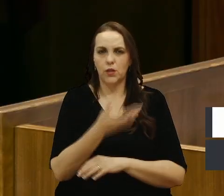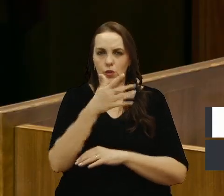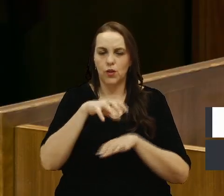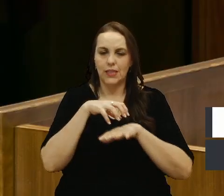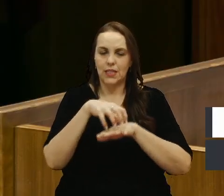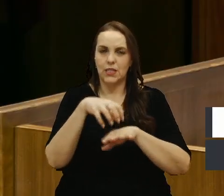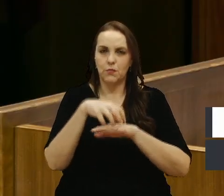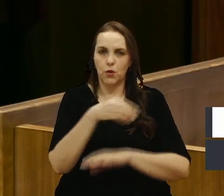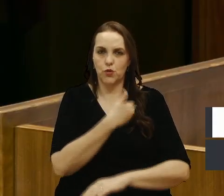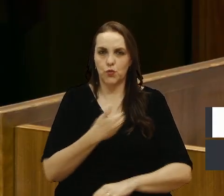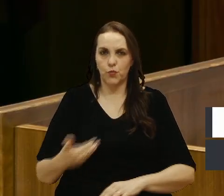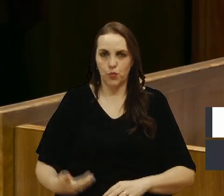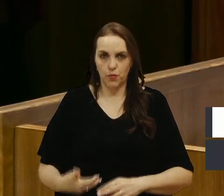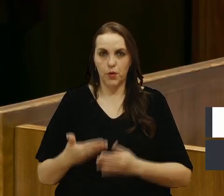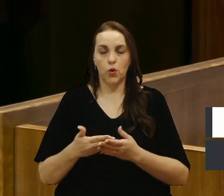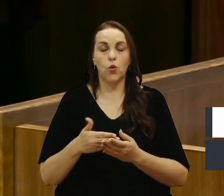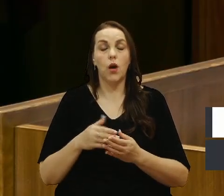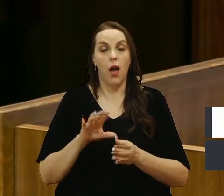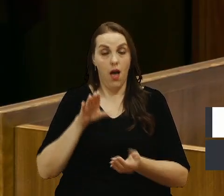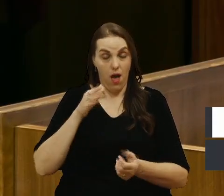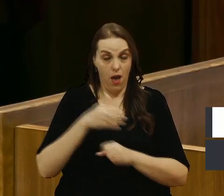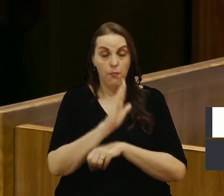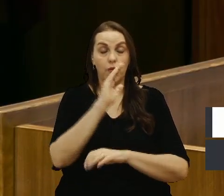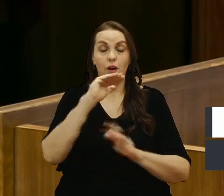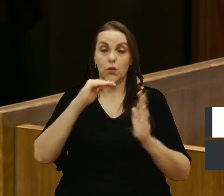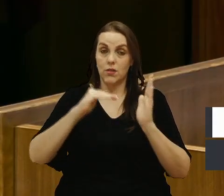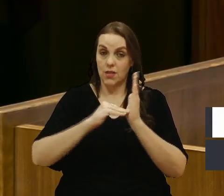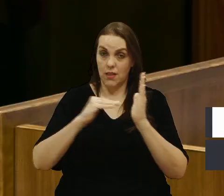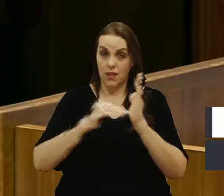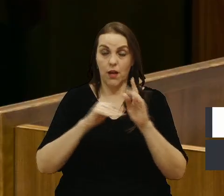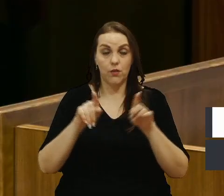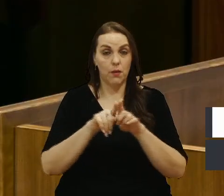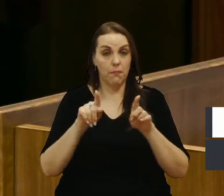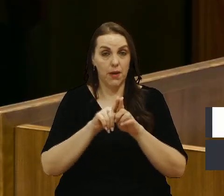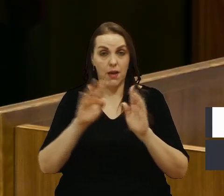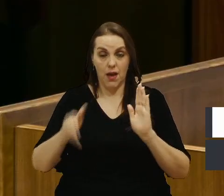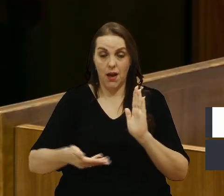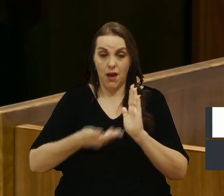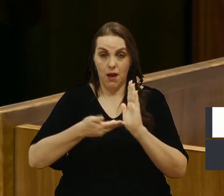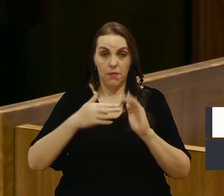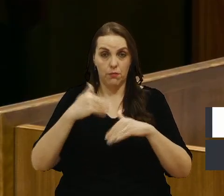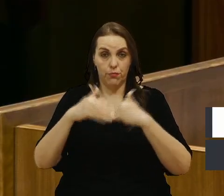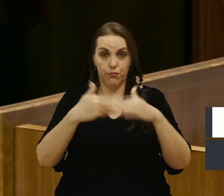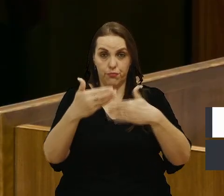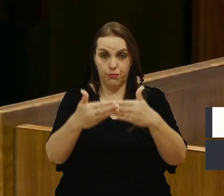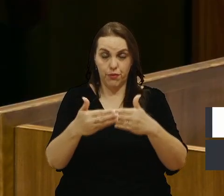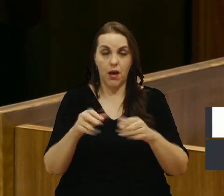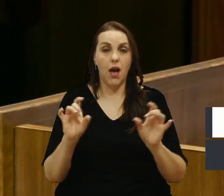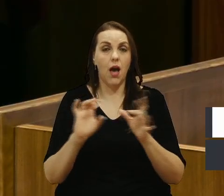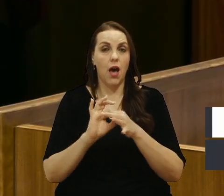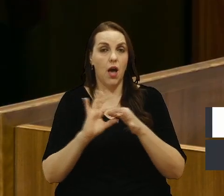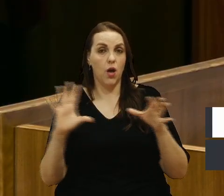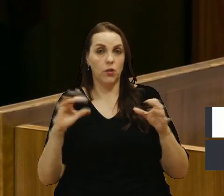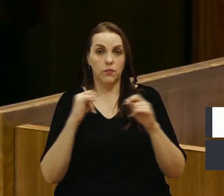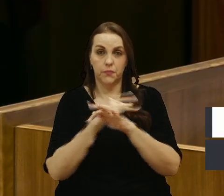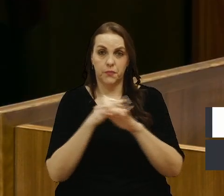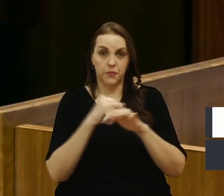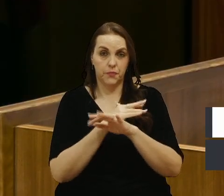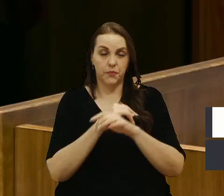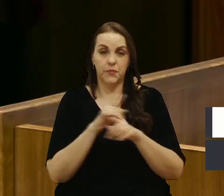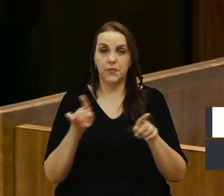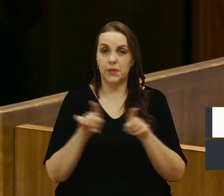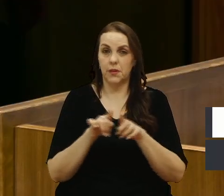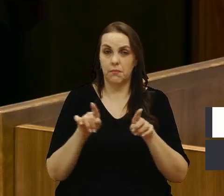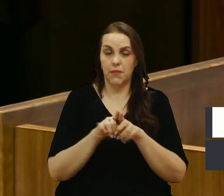no Senado e em tramitação na Câmara, atualiza a Política Nacional de Mobilidade Urbana e autoriza o uso da CID para